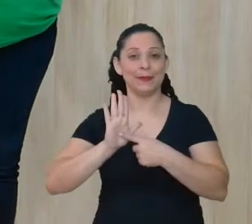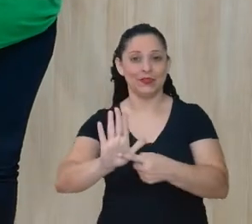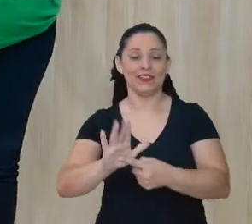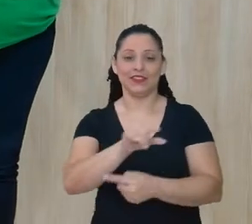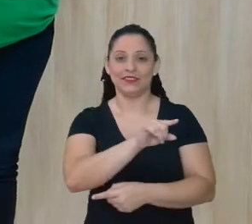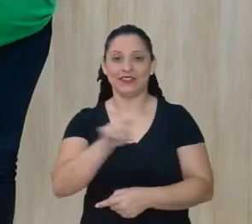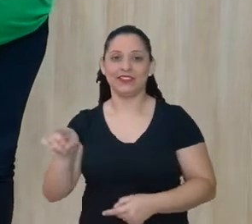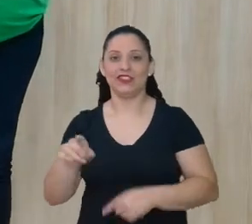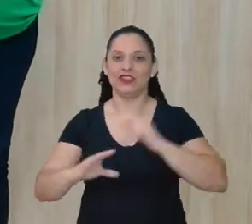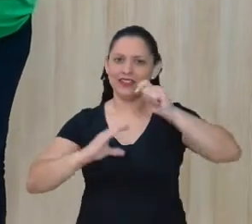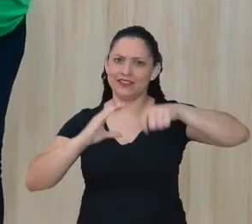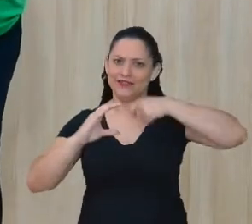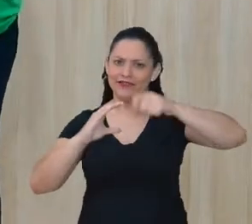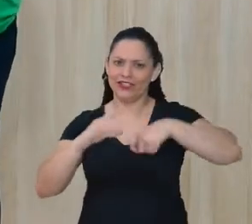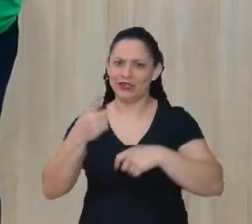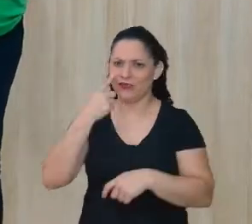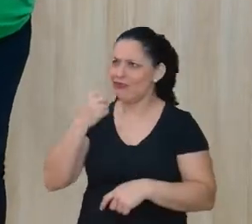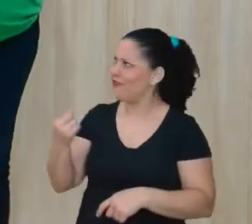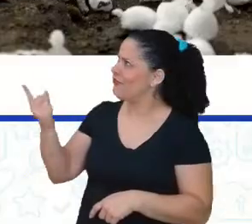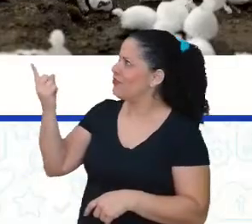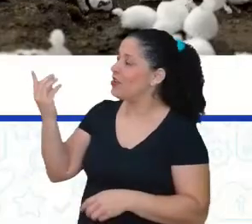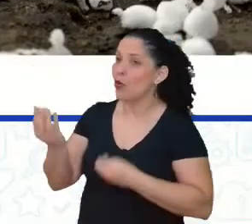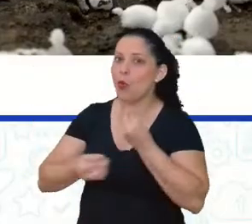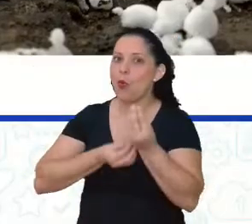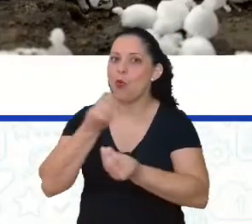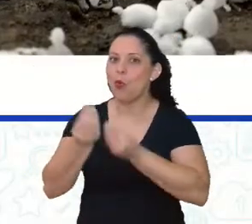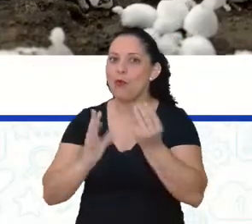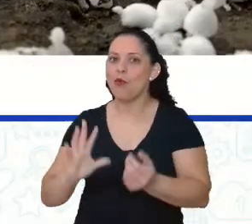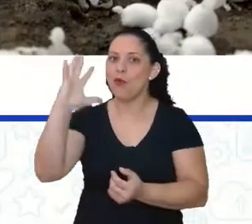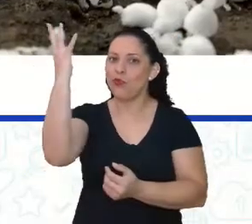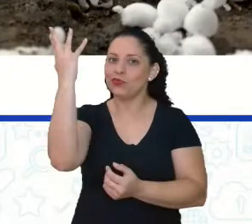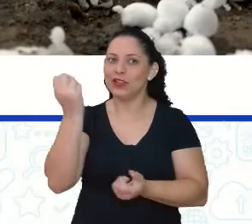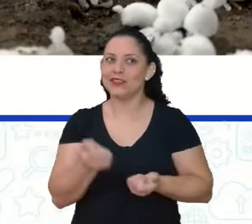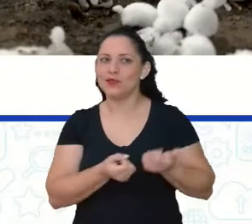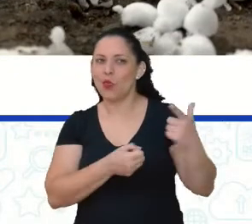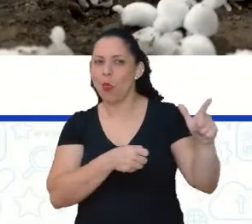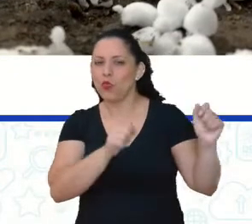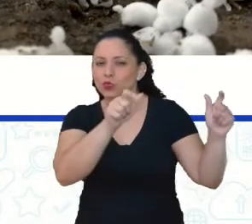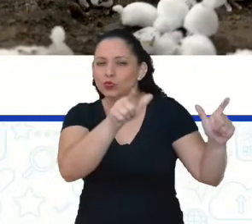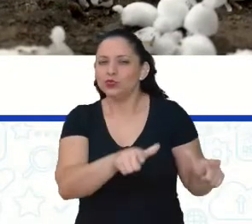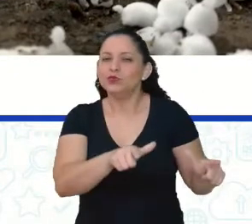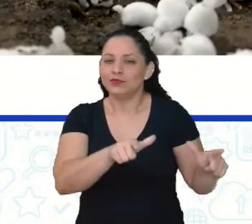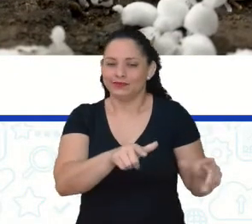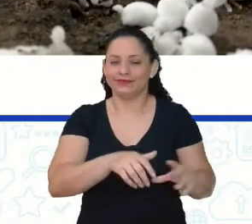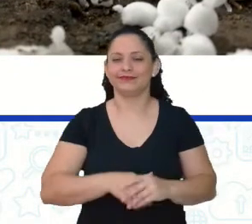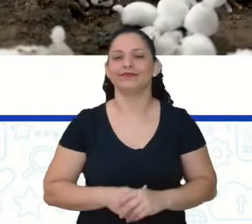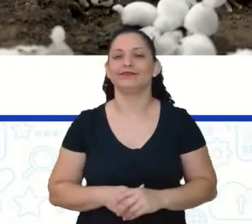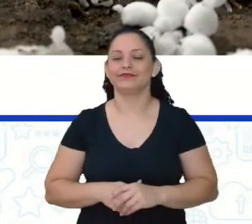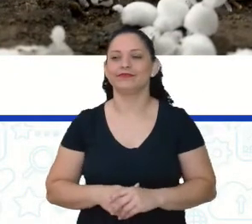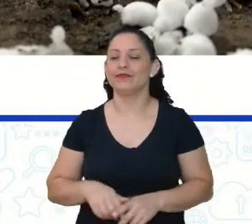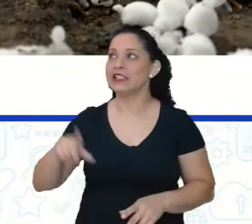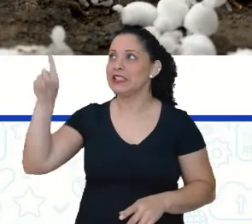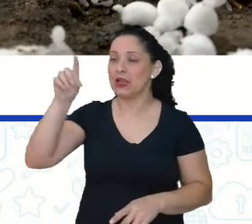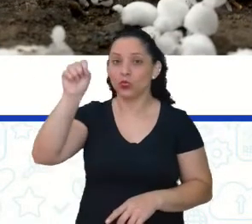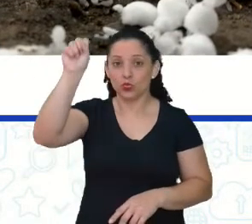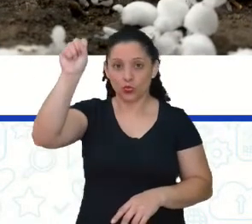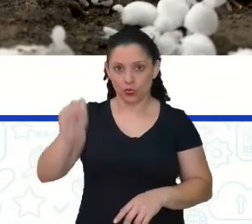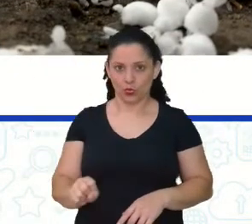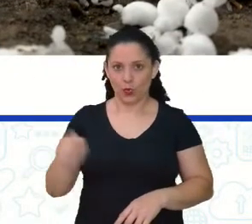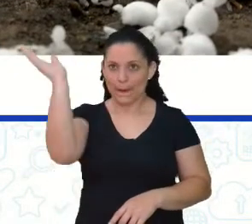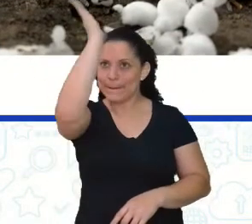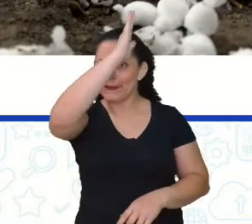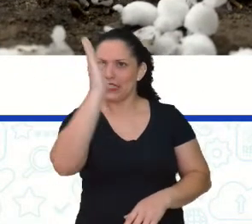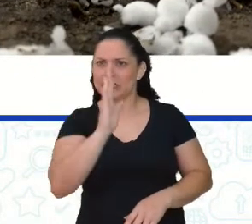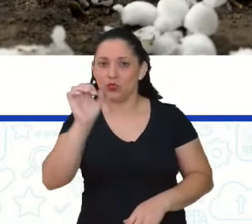os meninos esse vídeo, deles verem de pertinho esse granizo, né? Nem que seja por vídeo. Mas tá no certo? sul do país, No né? sul do país